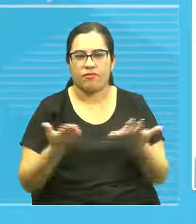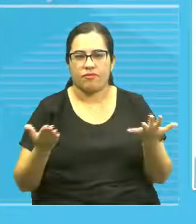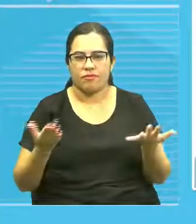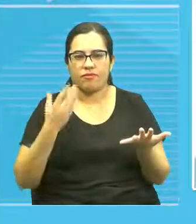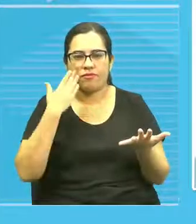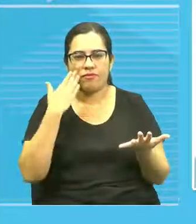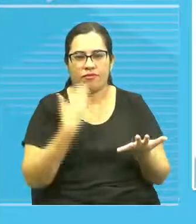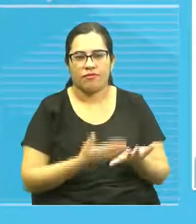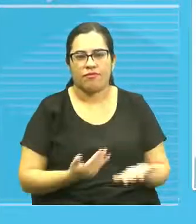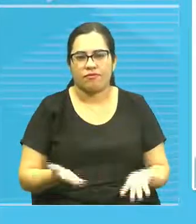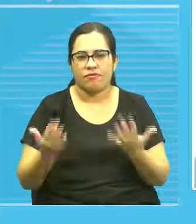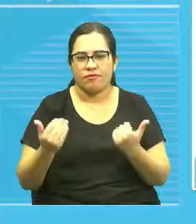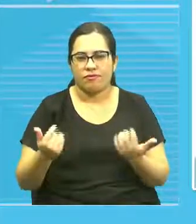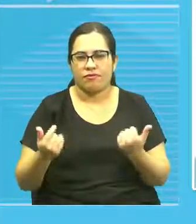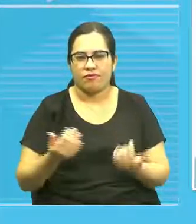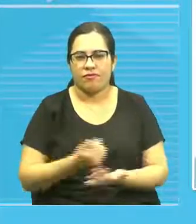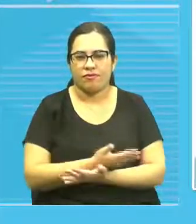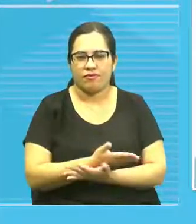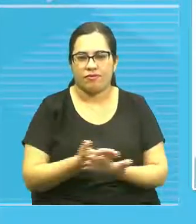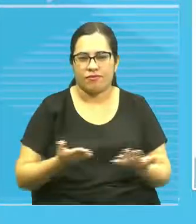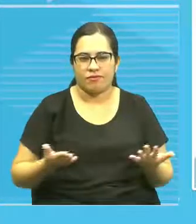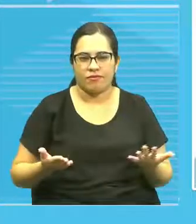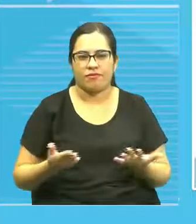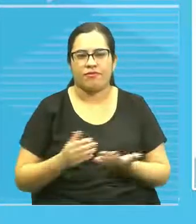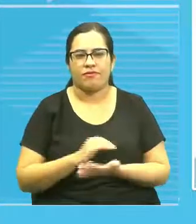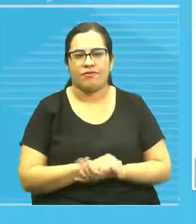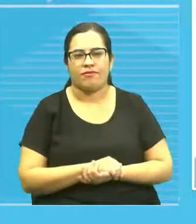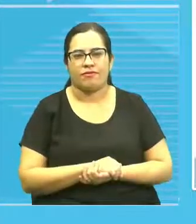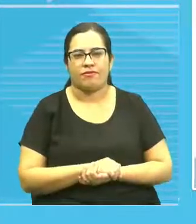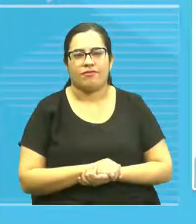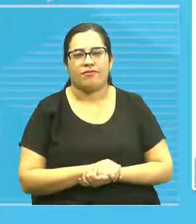Bora, pessoal de Curral Novo, pessoal de Isaías Coelho.